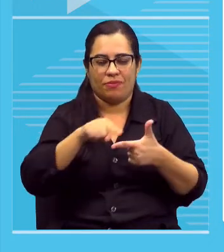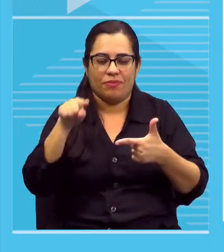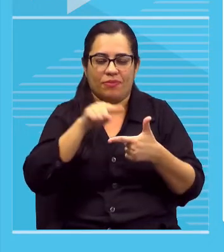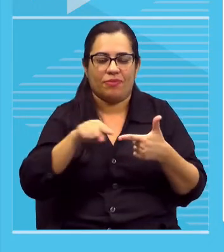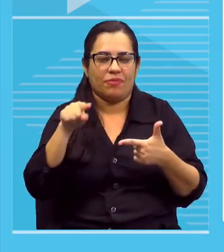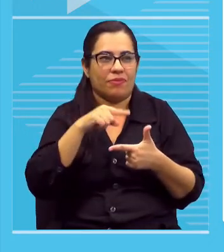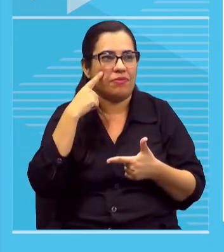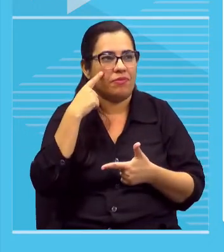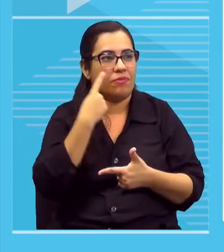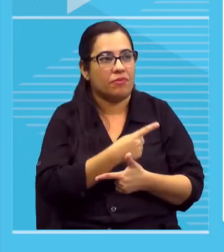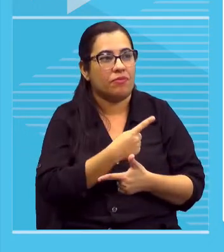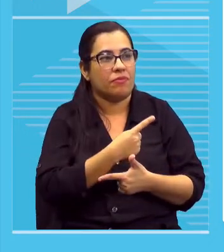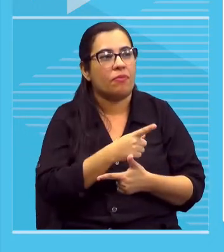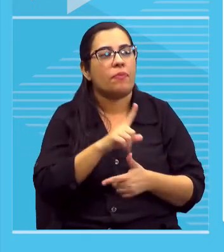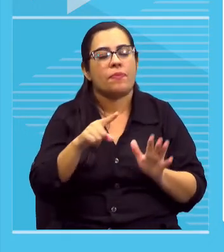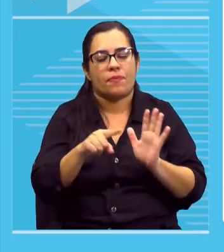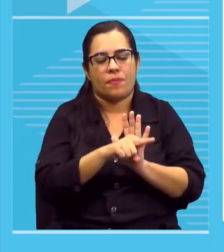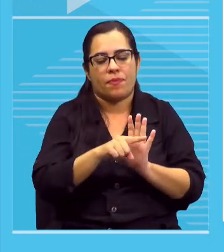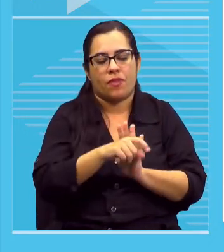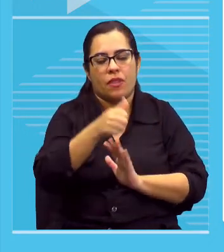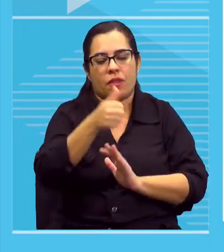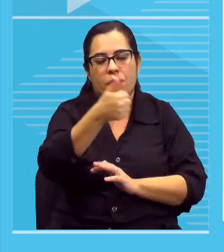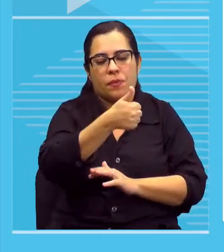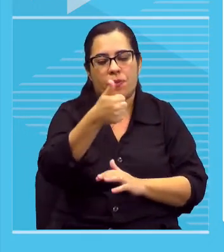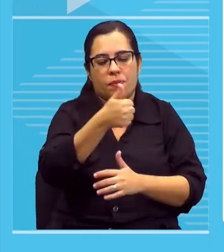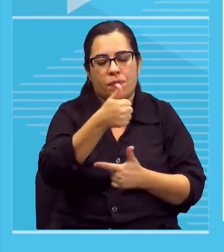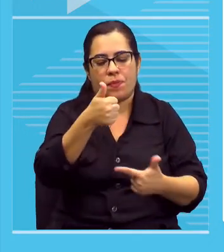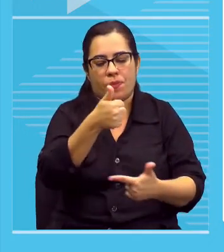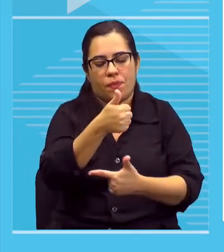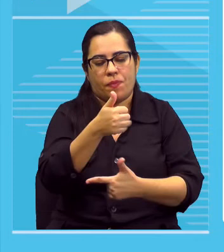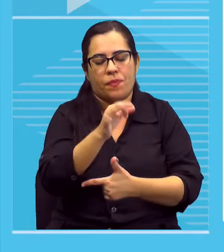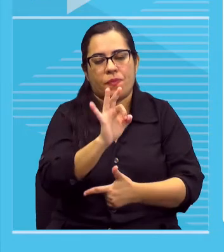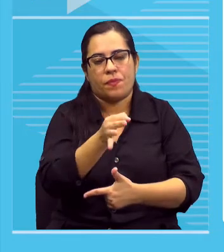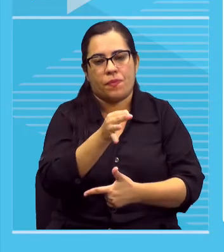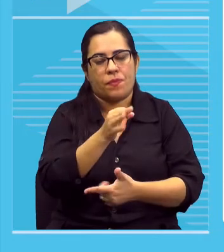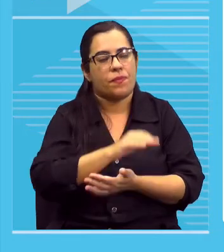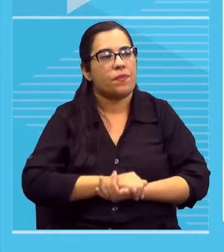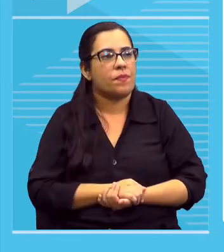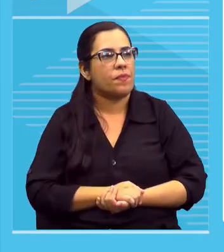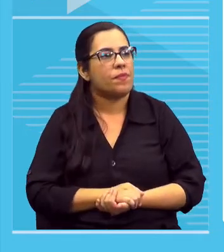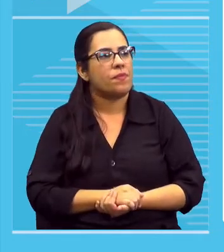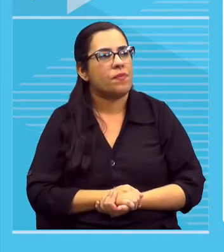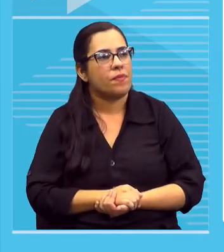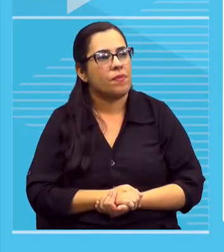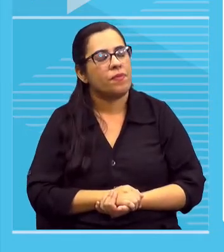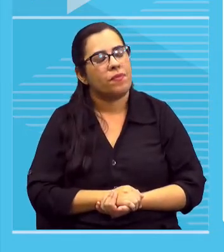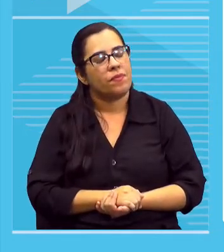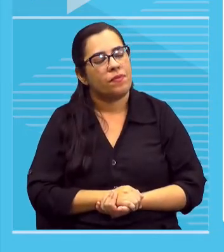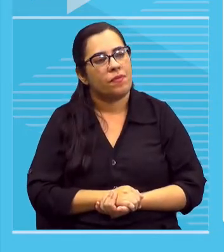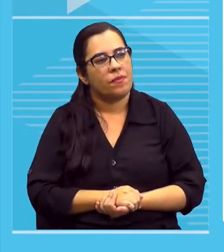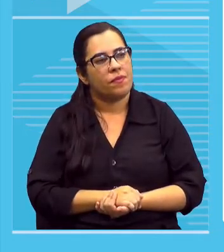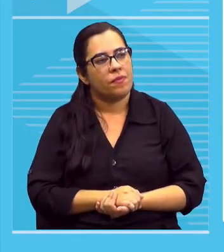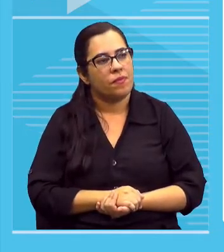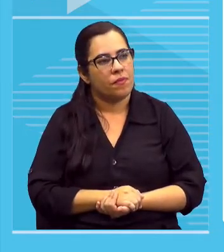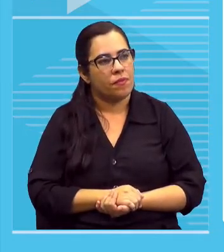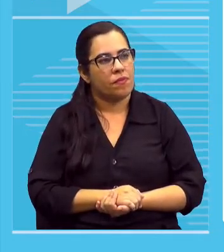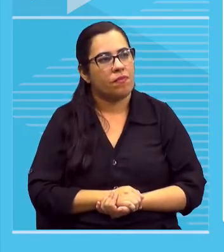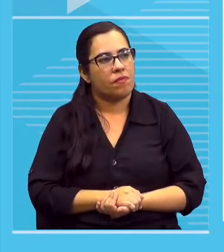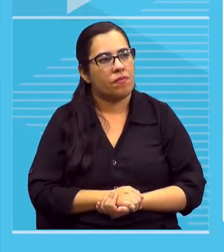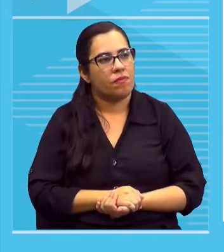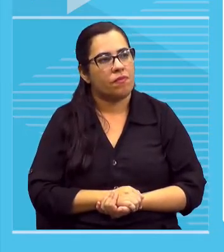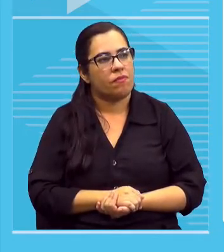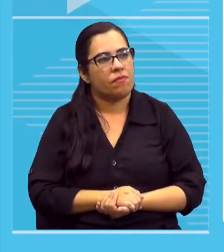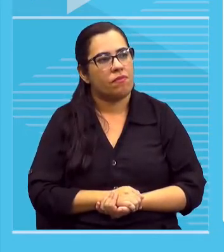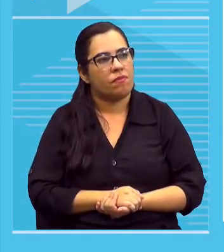menos 1 sobre 2 é né então vou colocar aqui eu coçando né menos 1 sobre 2